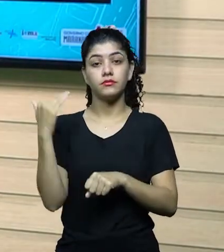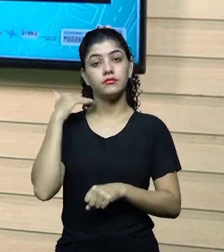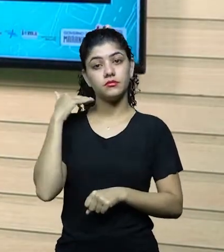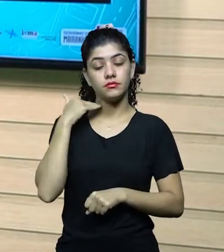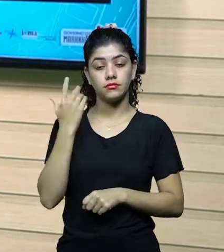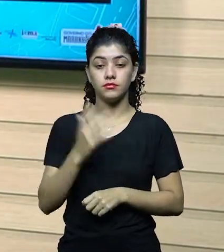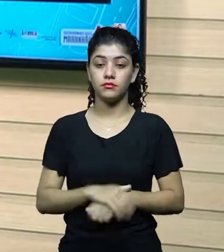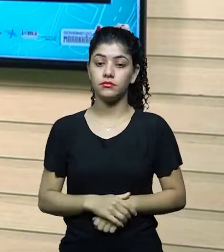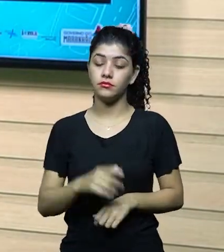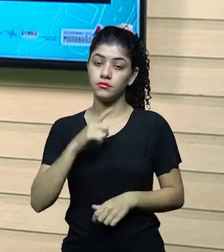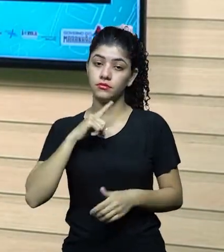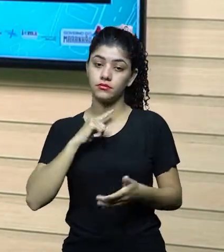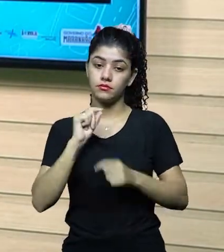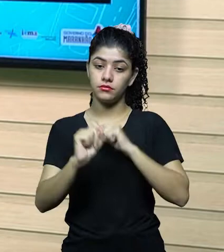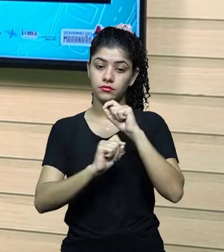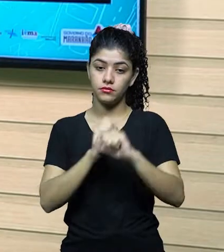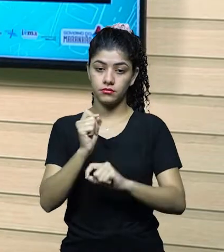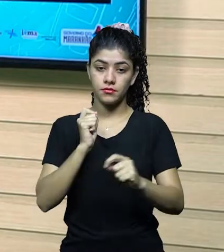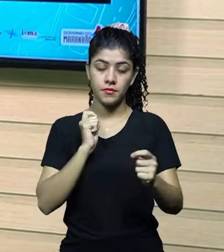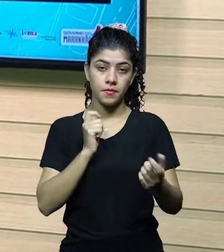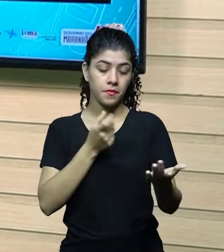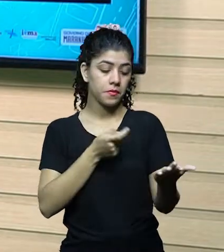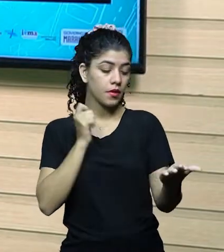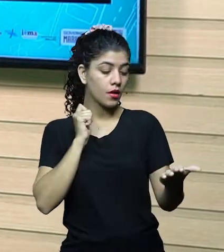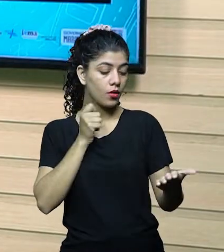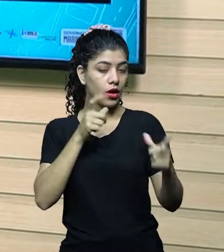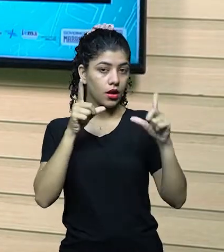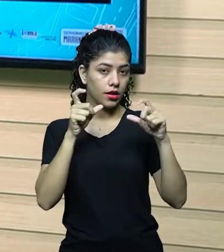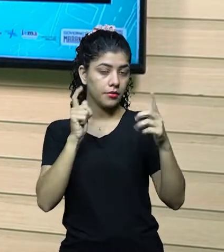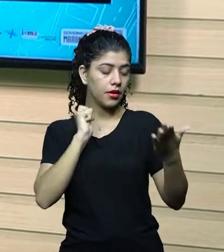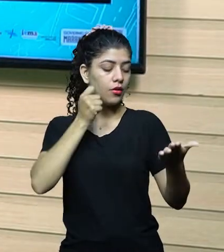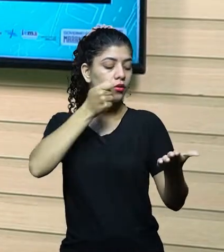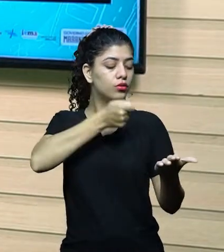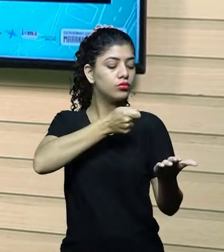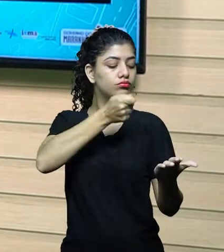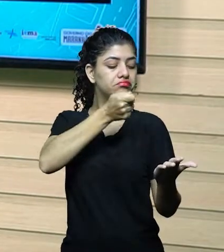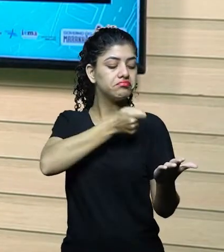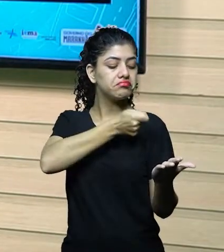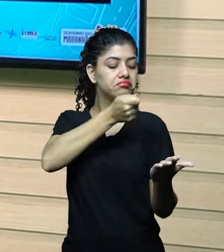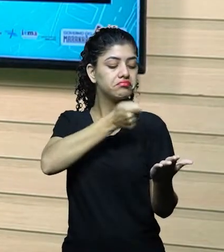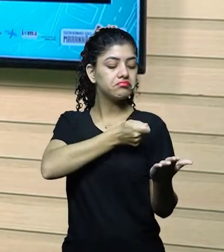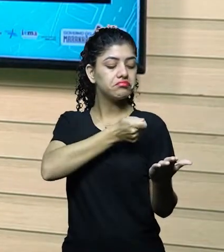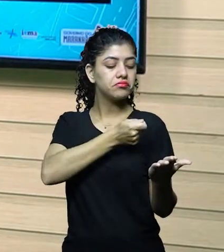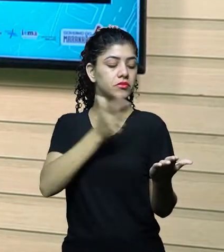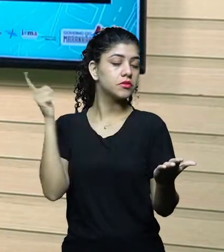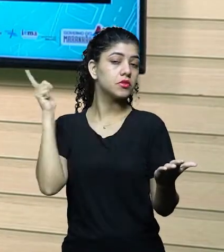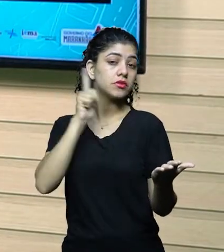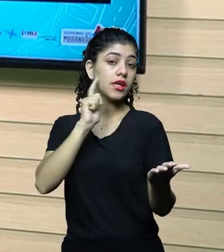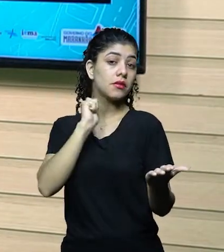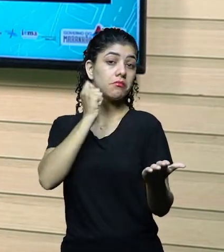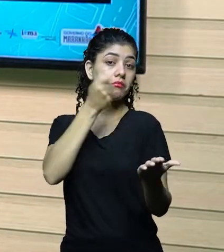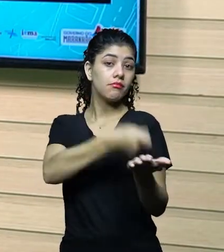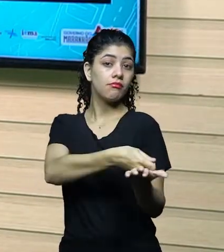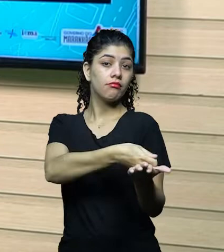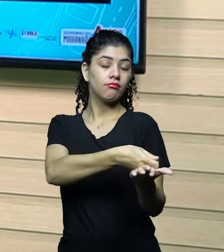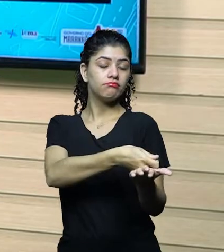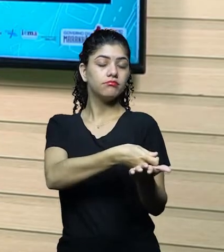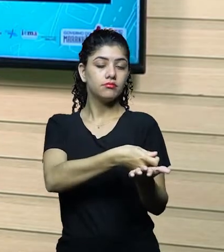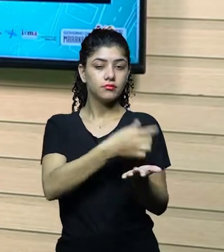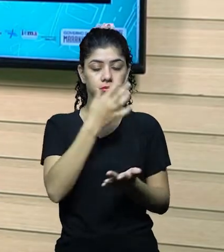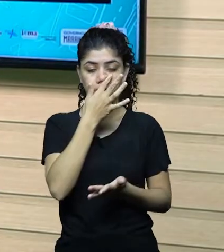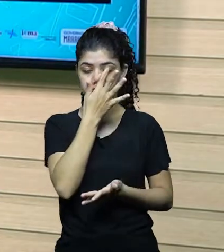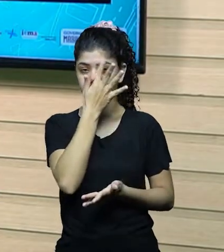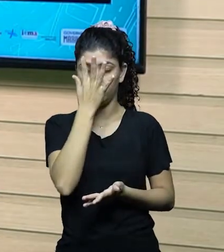banco e lá no aplicativo, a câmera do seu celular lê o código de barras do boleto. Consequentemente, aquele